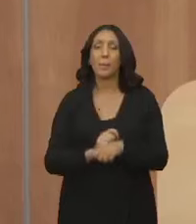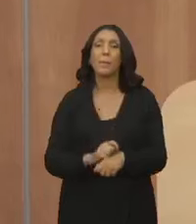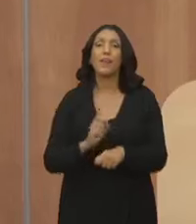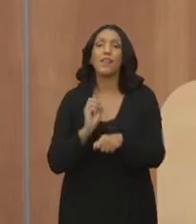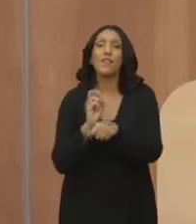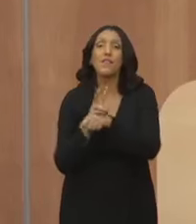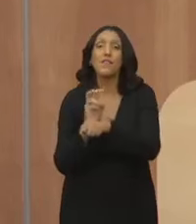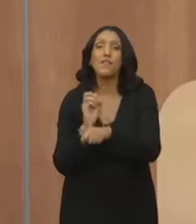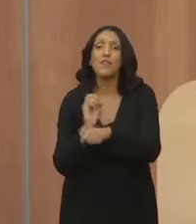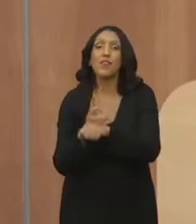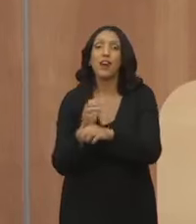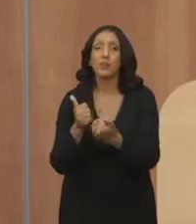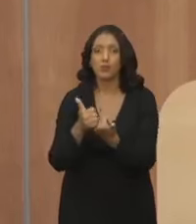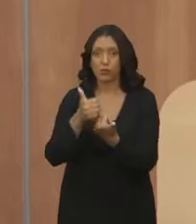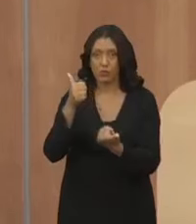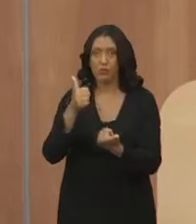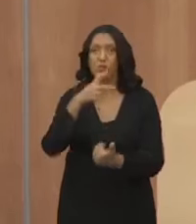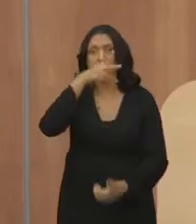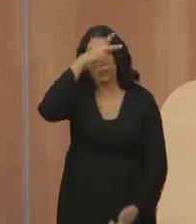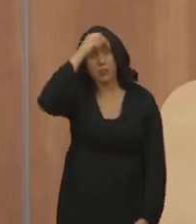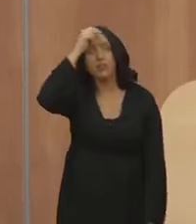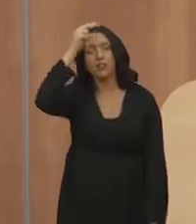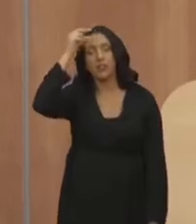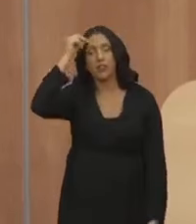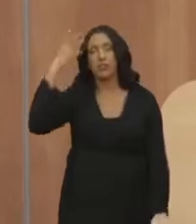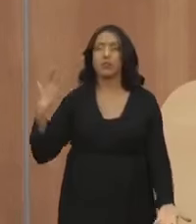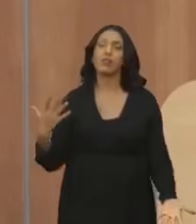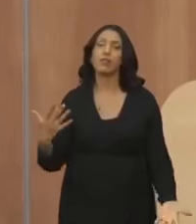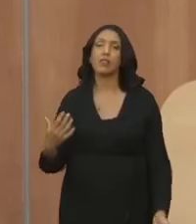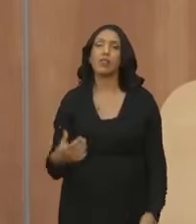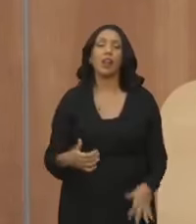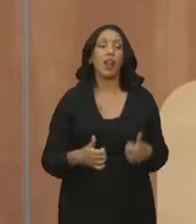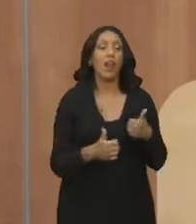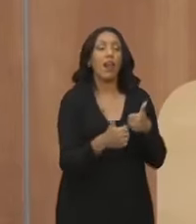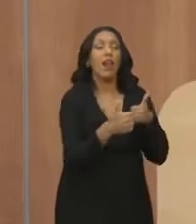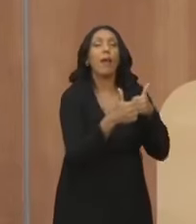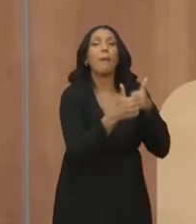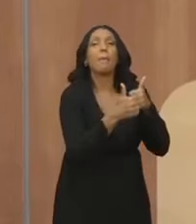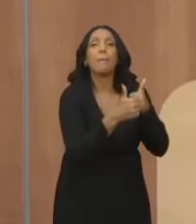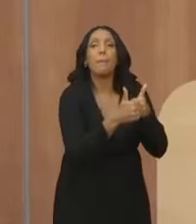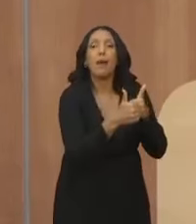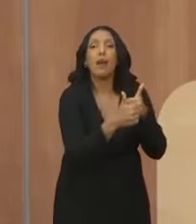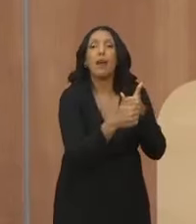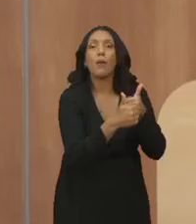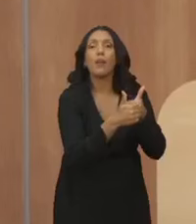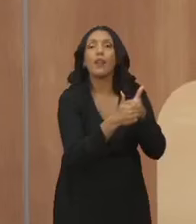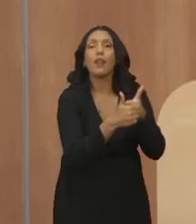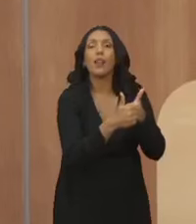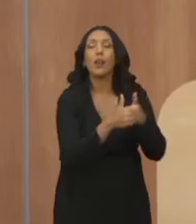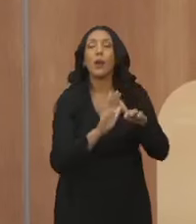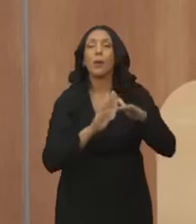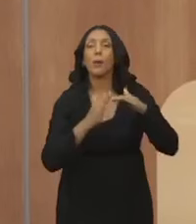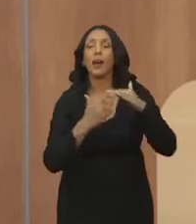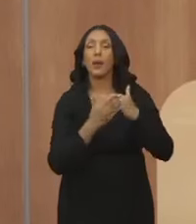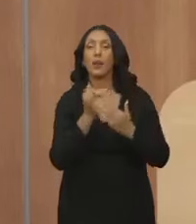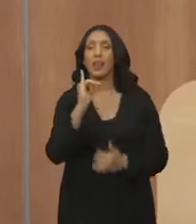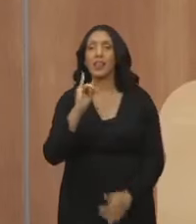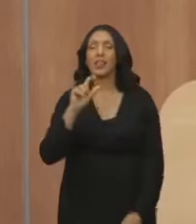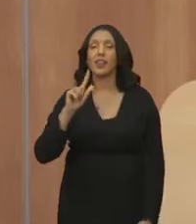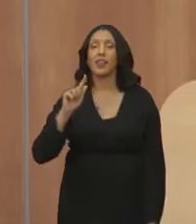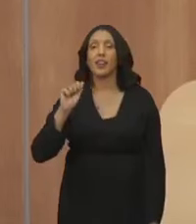ali o Veraneijal. O que melhorou no Igarapés após a instalação dessa